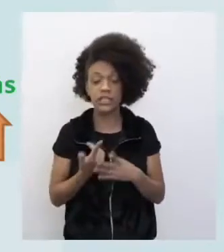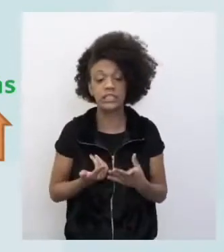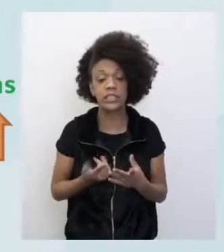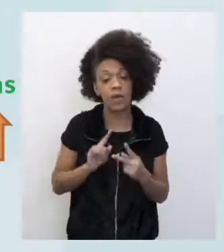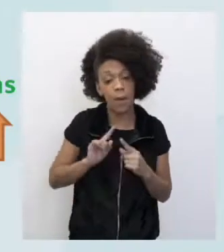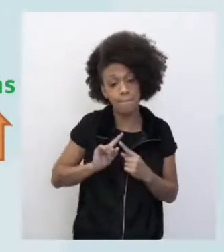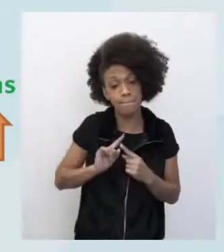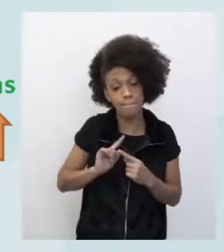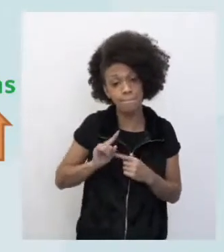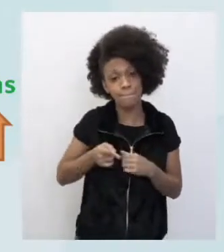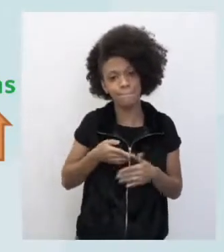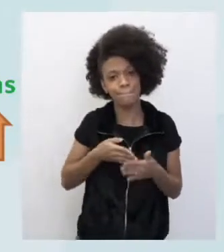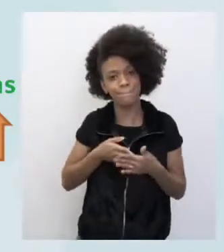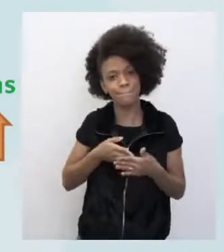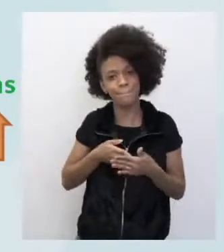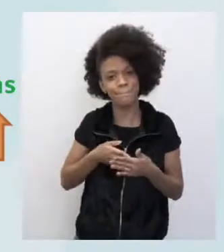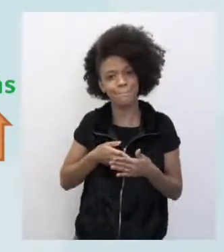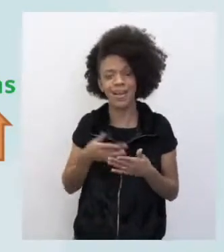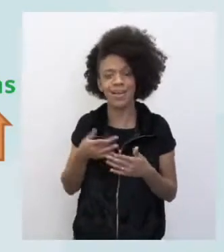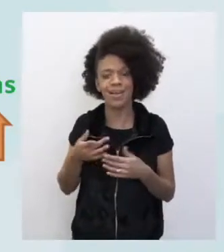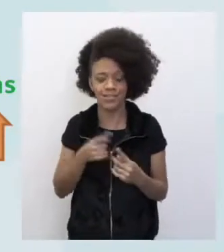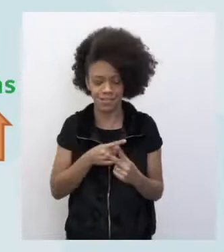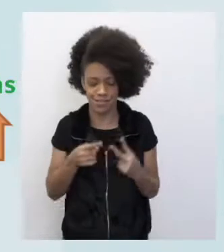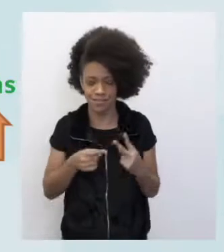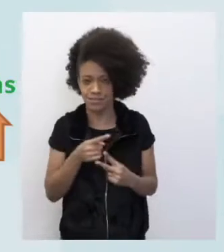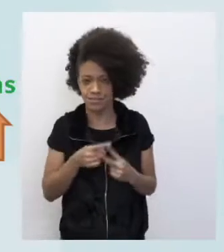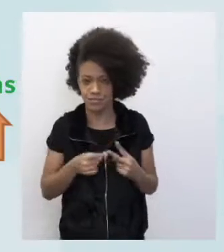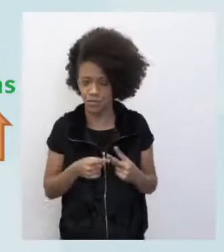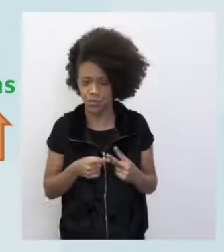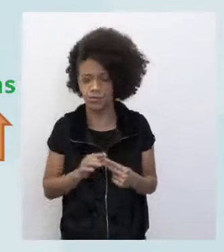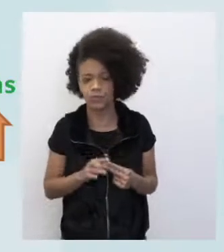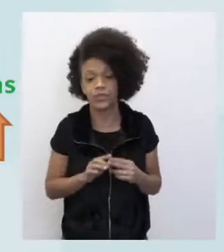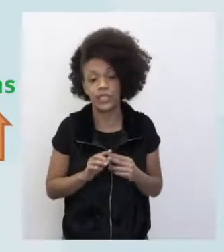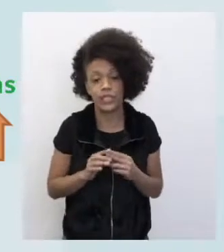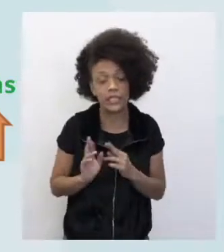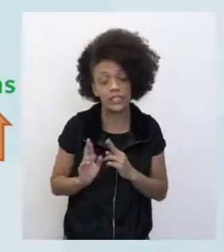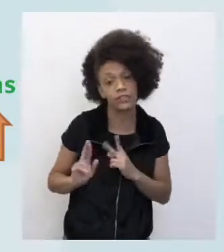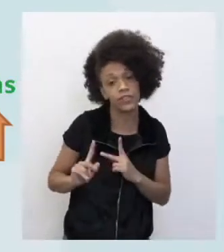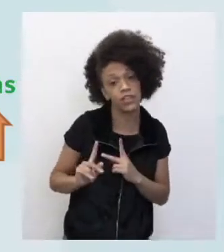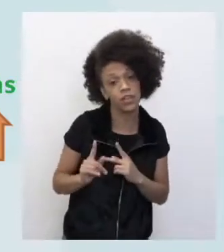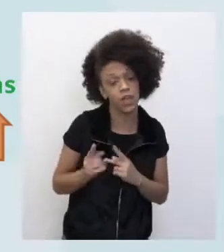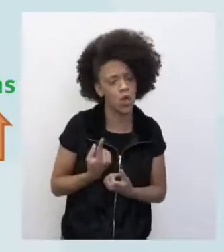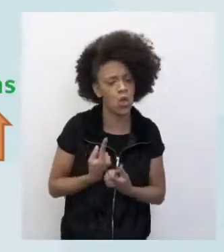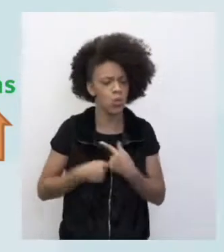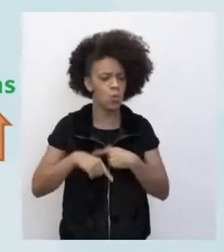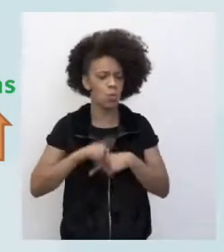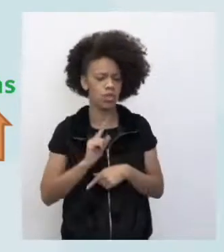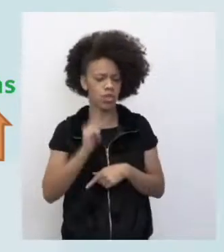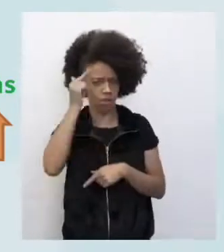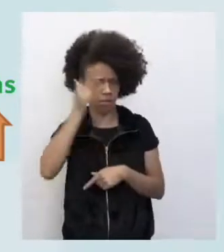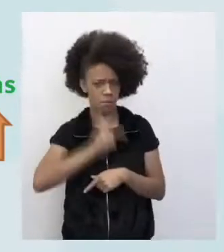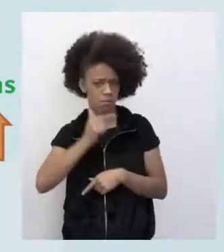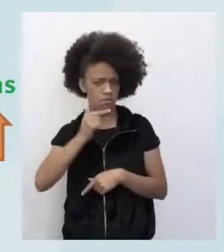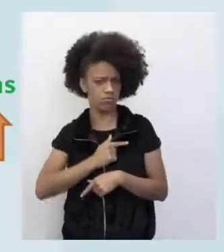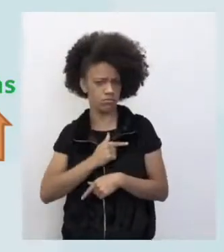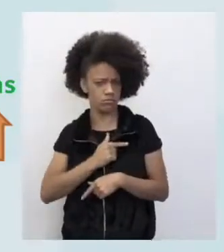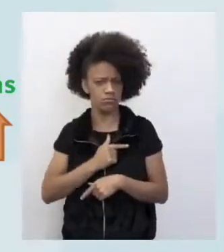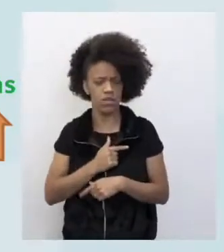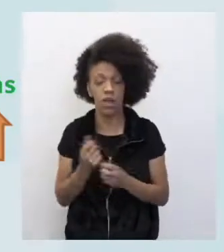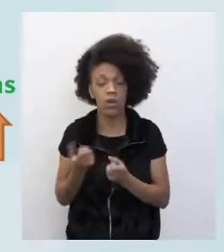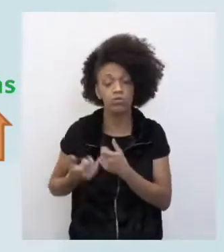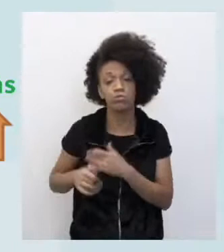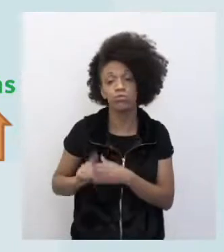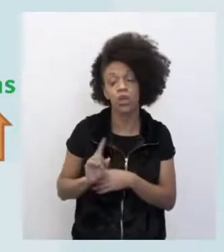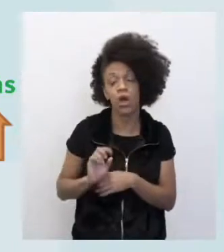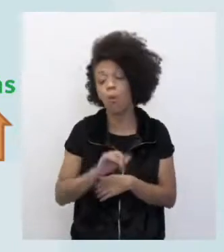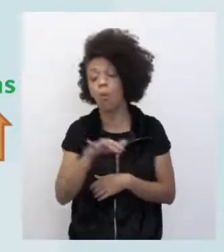restringi, eu delimitei. Estes dois acessórios incomuns não me tornam uma pessoa feia. Eu não estou explicando